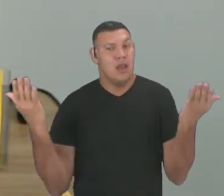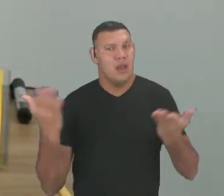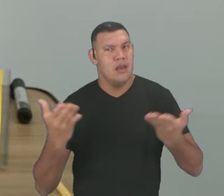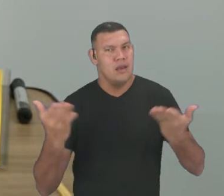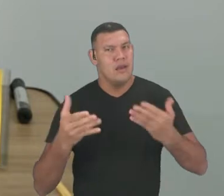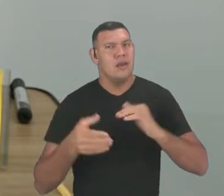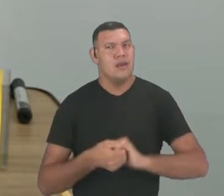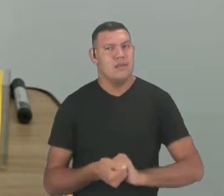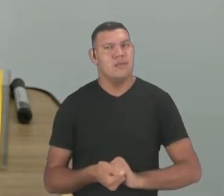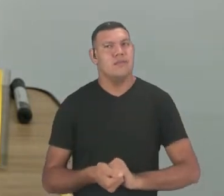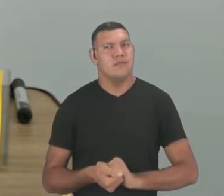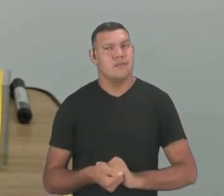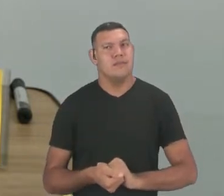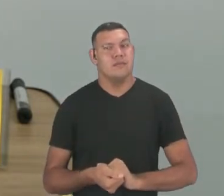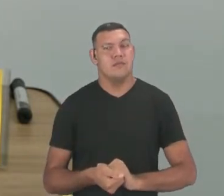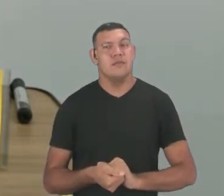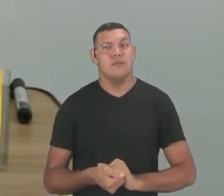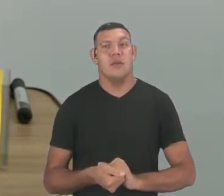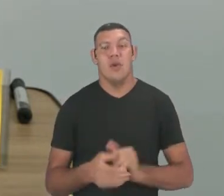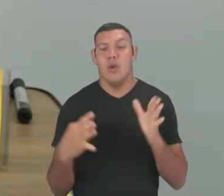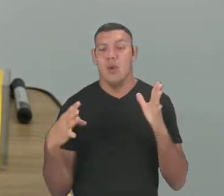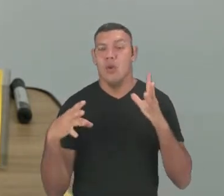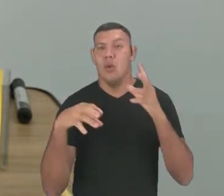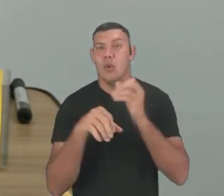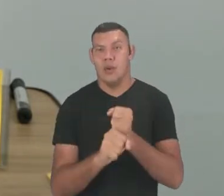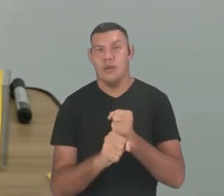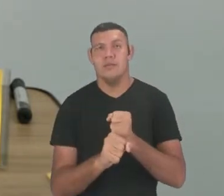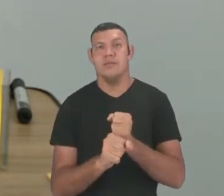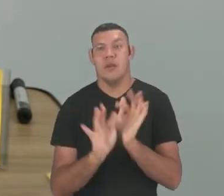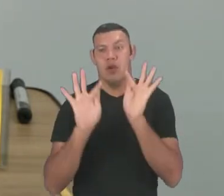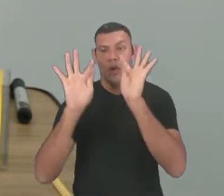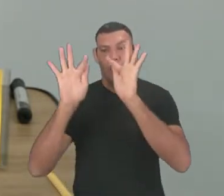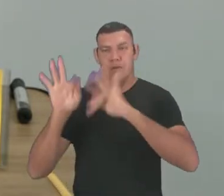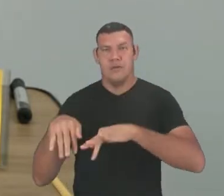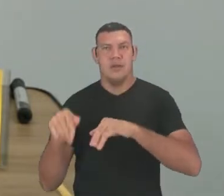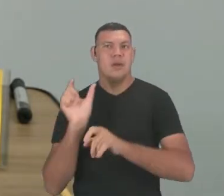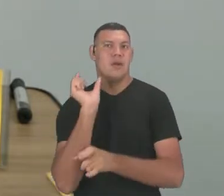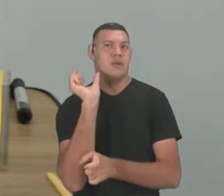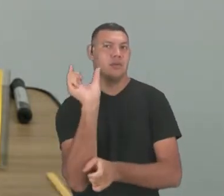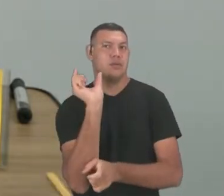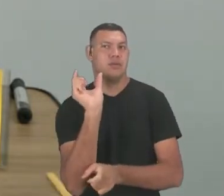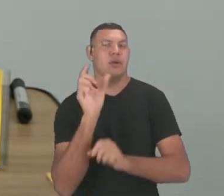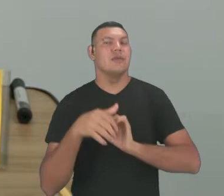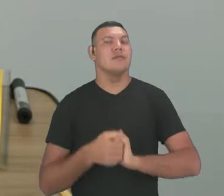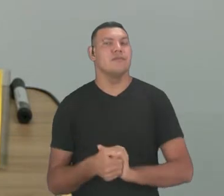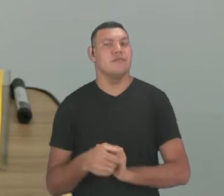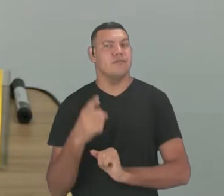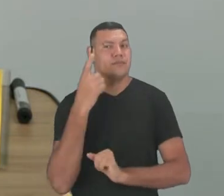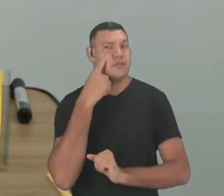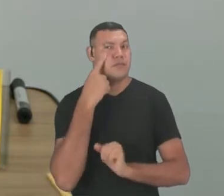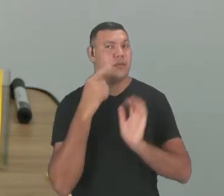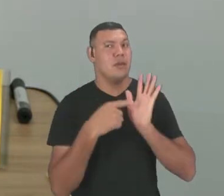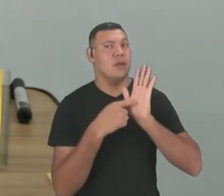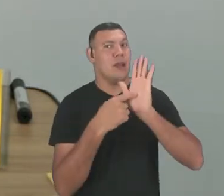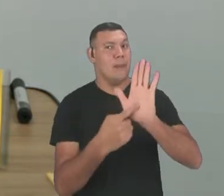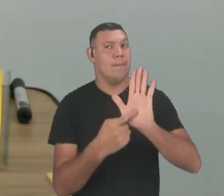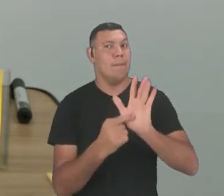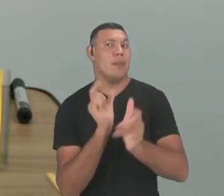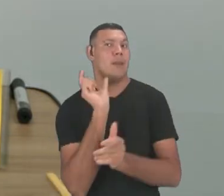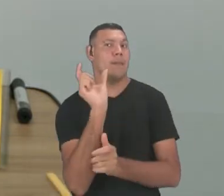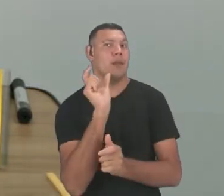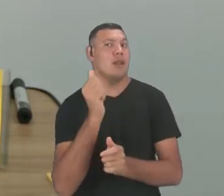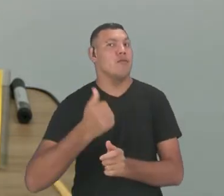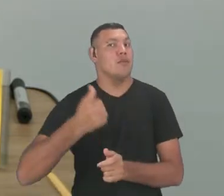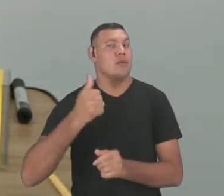atividade nós vamos contar quantos sons em algumas palavras então eu vou mostrar a primeira